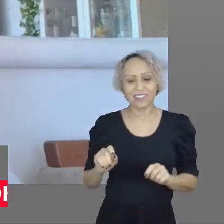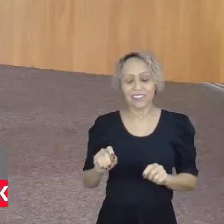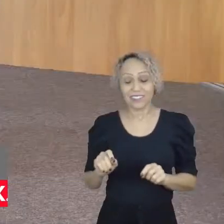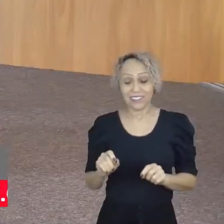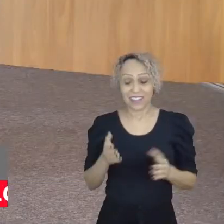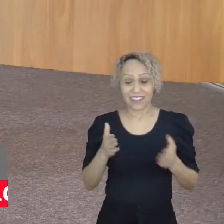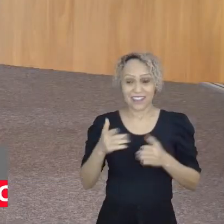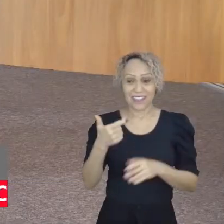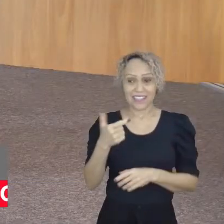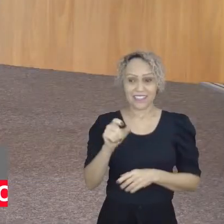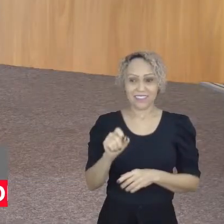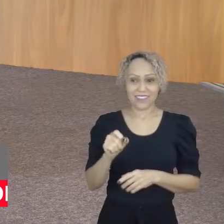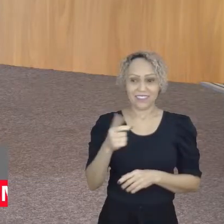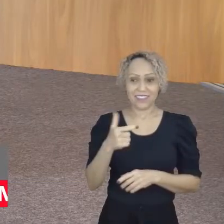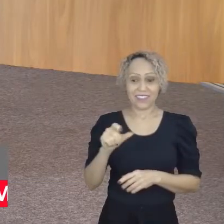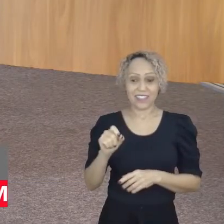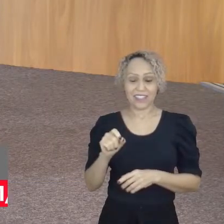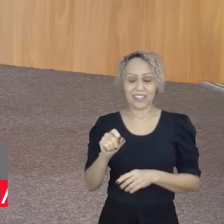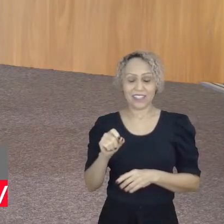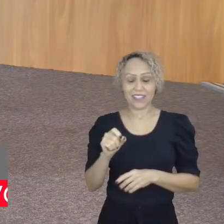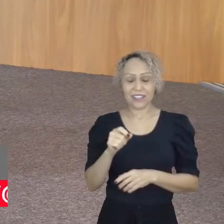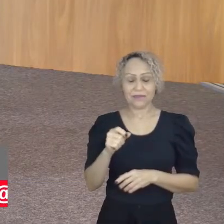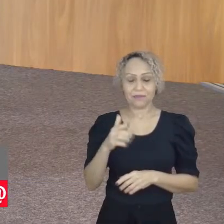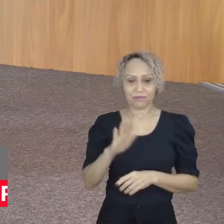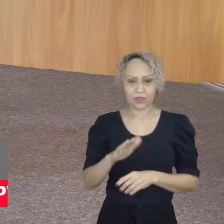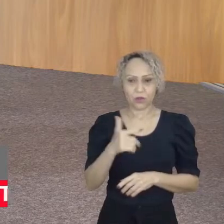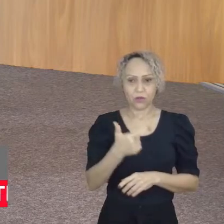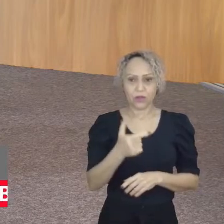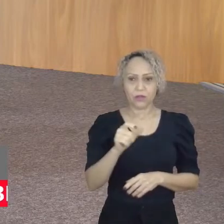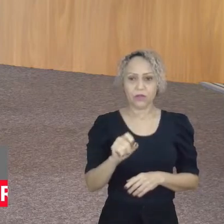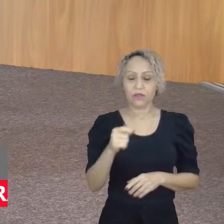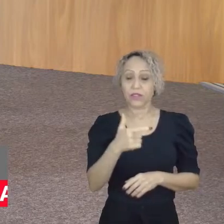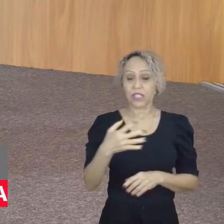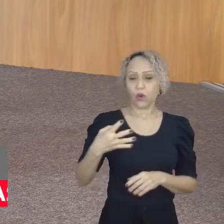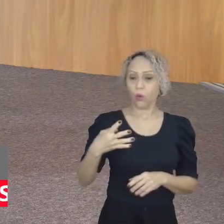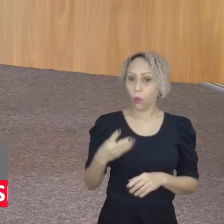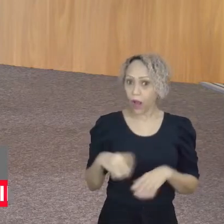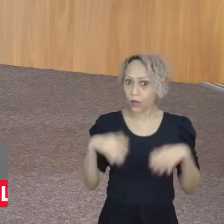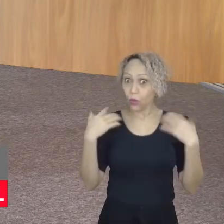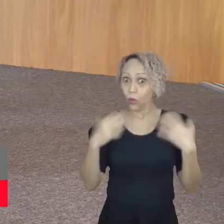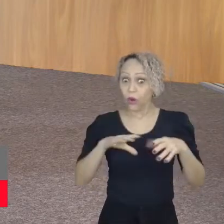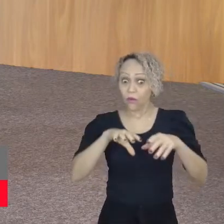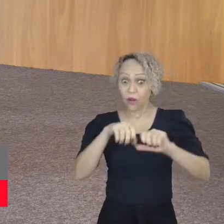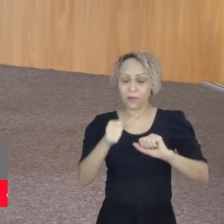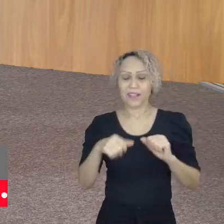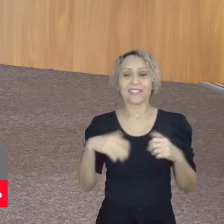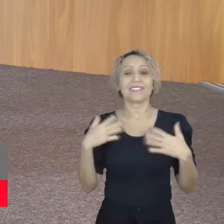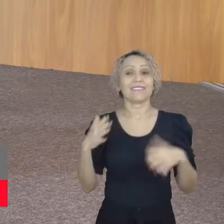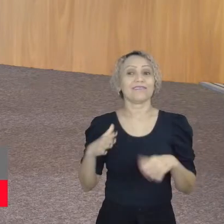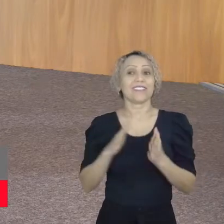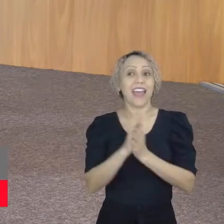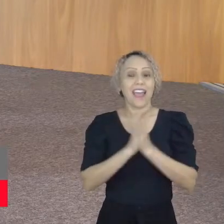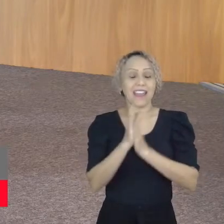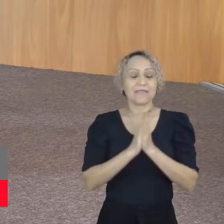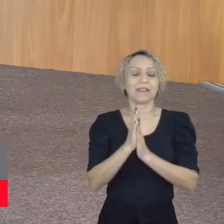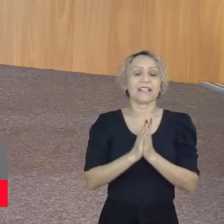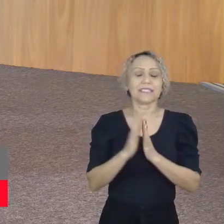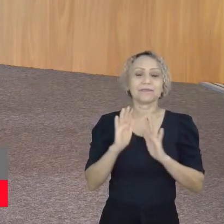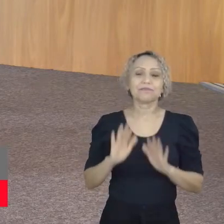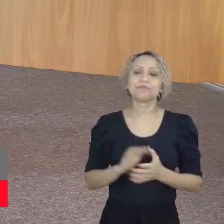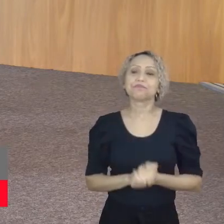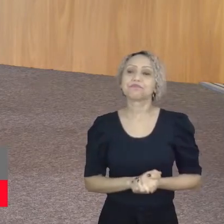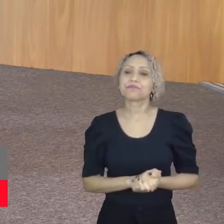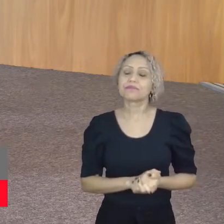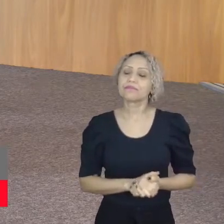formação. Que maravilha. Vivi, eu queria também te perguntar sobre esses processos de formação, além da militância